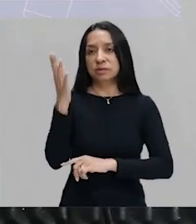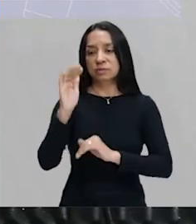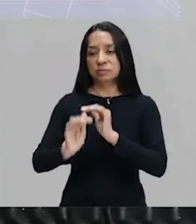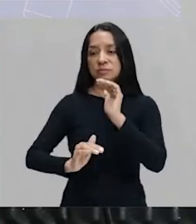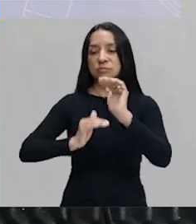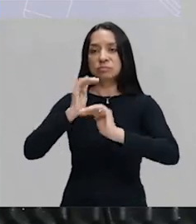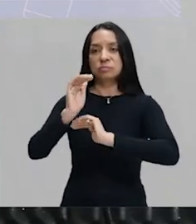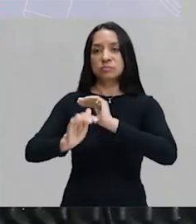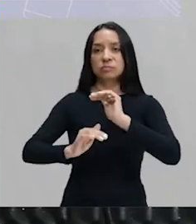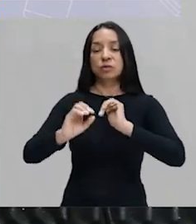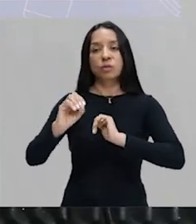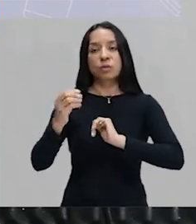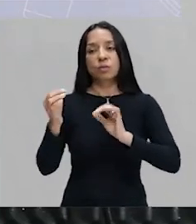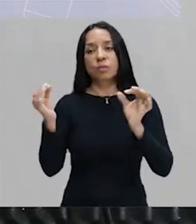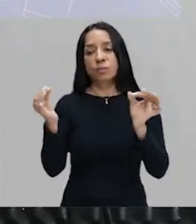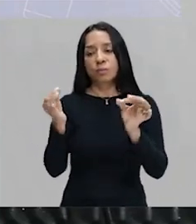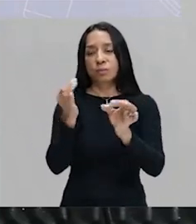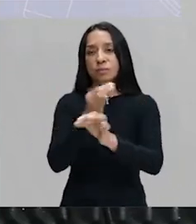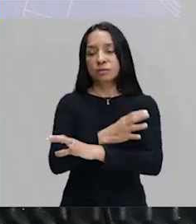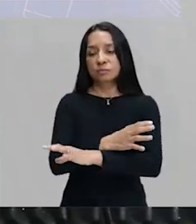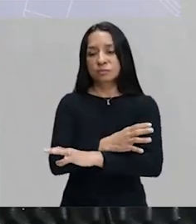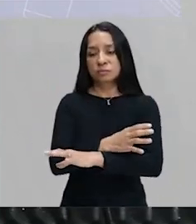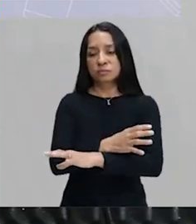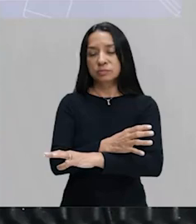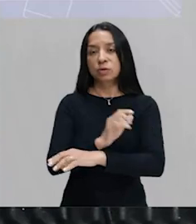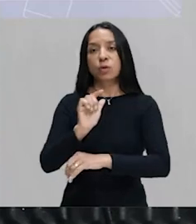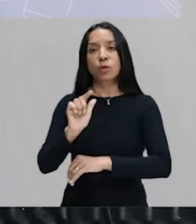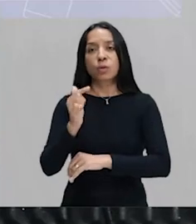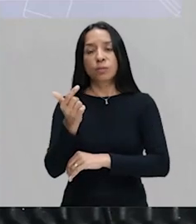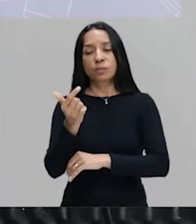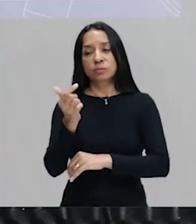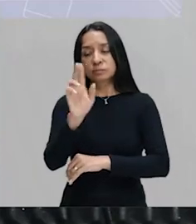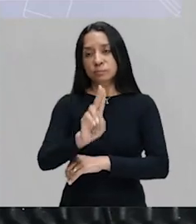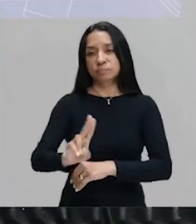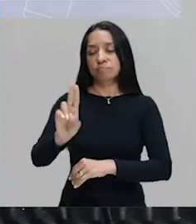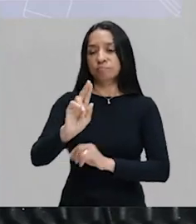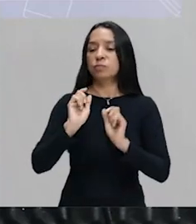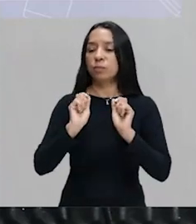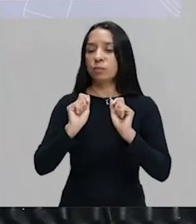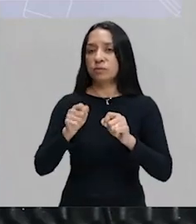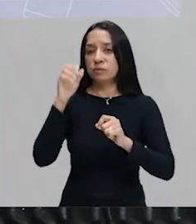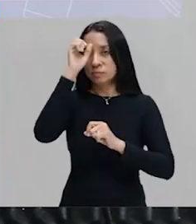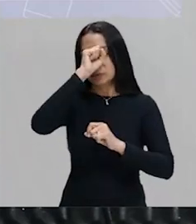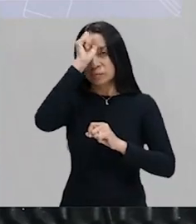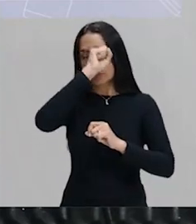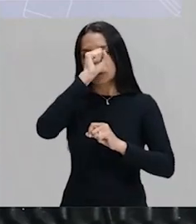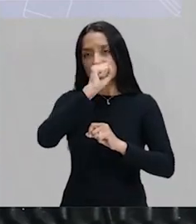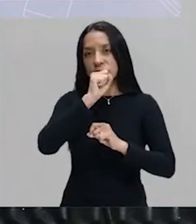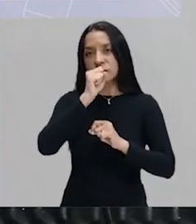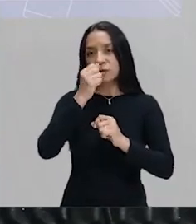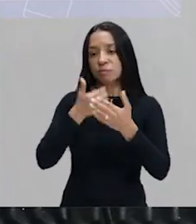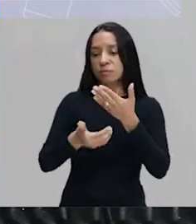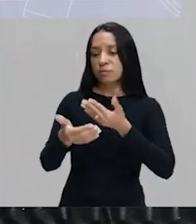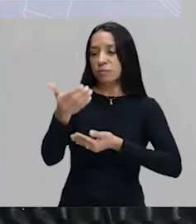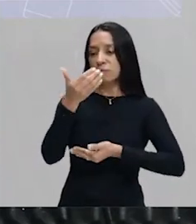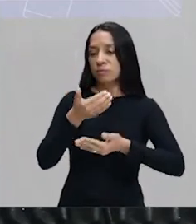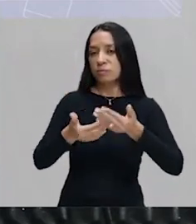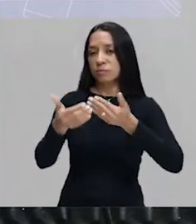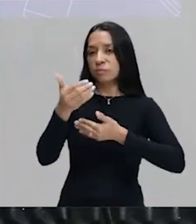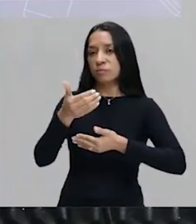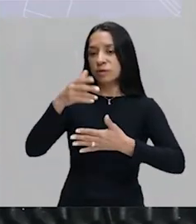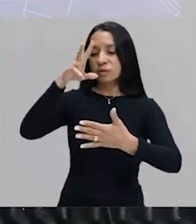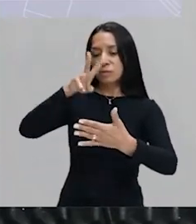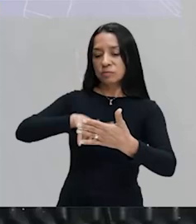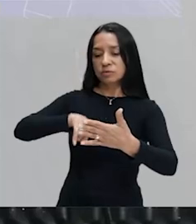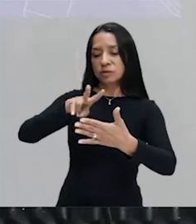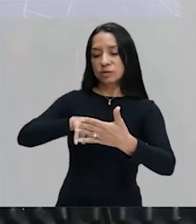desenvolvimento ou acabadas, entre muitos outros usos que são possíveis de aprender por meio de leituras e